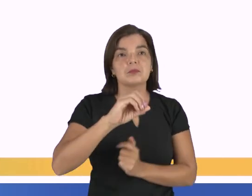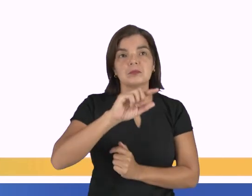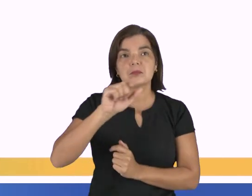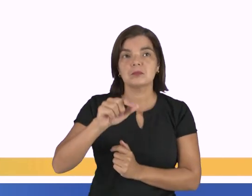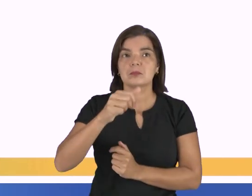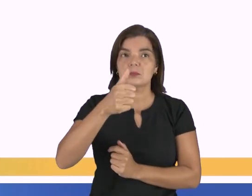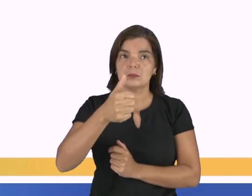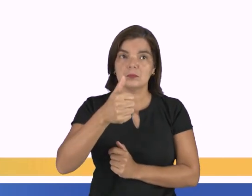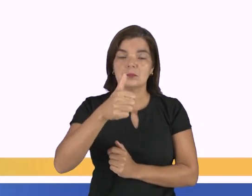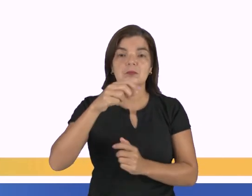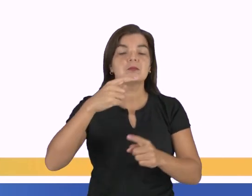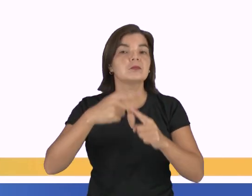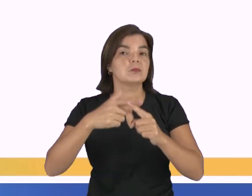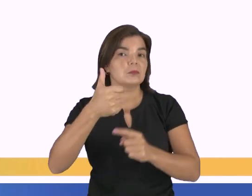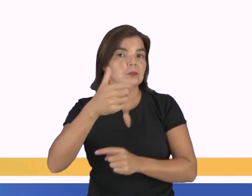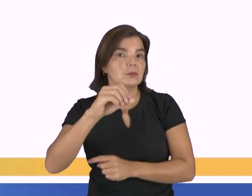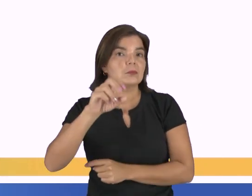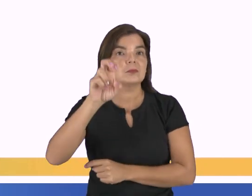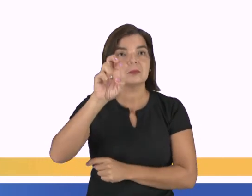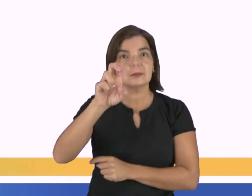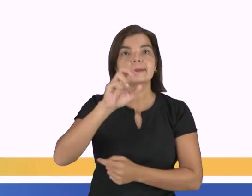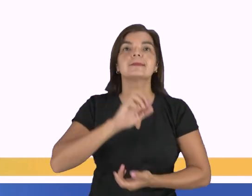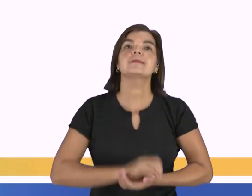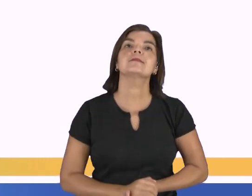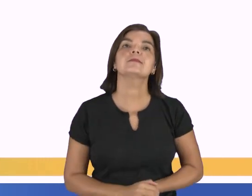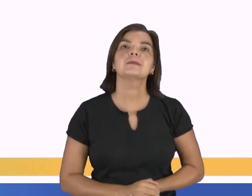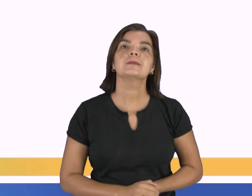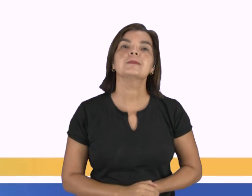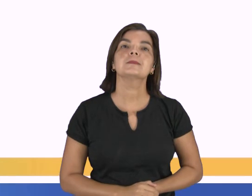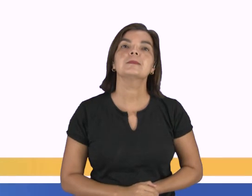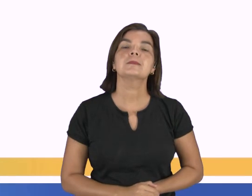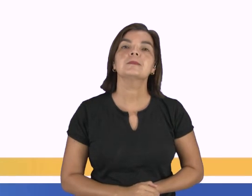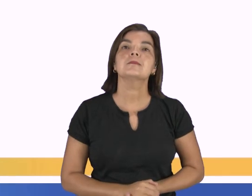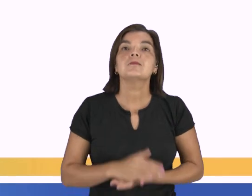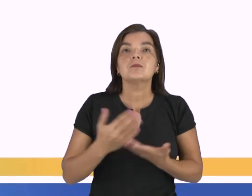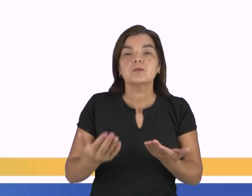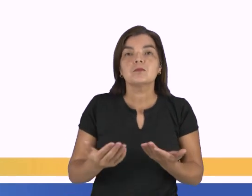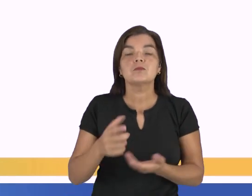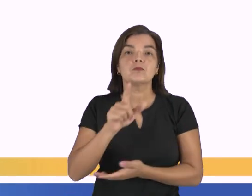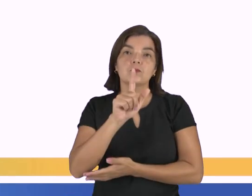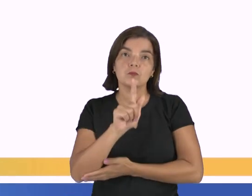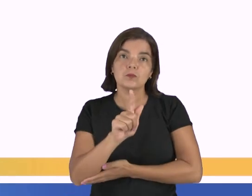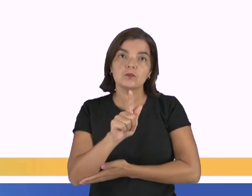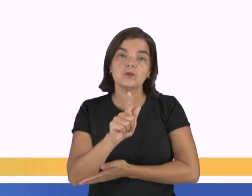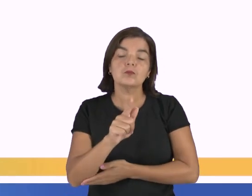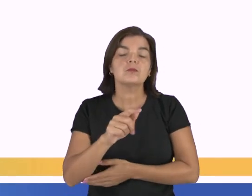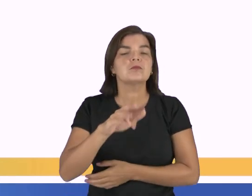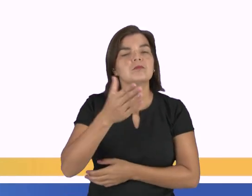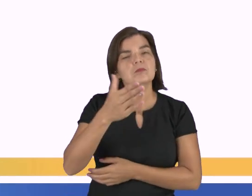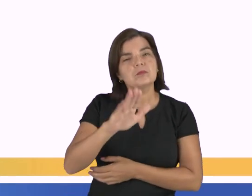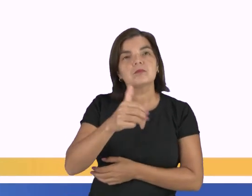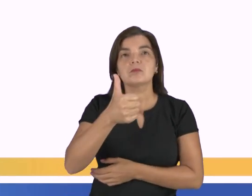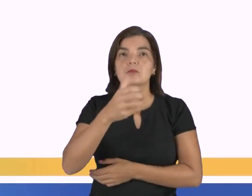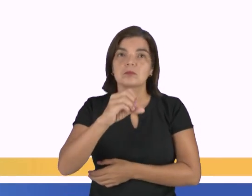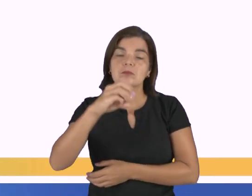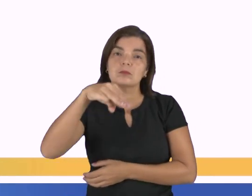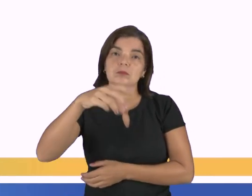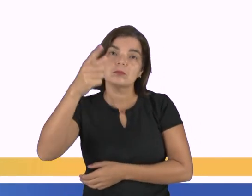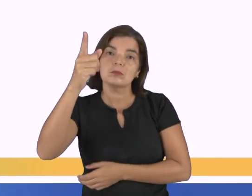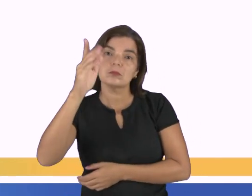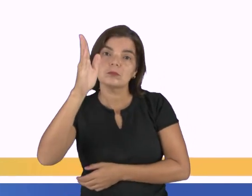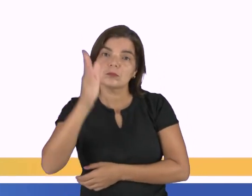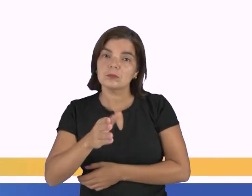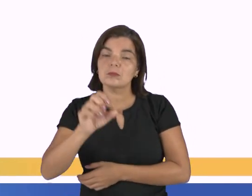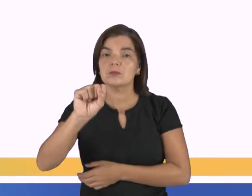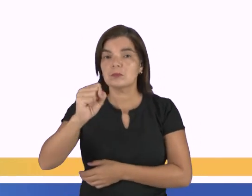vezes 10 à quinta, aí, Pascal. E o G da gravidade foi aproximado para 10 metros por segundo ao quadrado